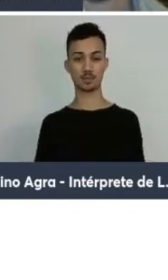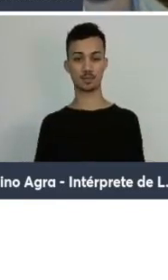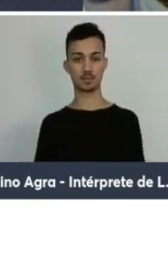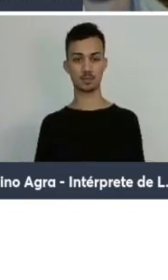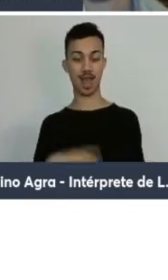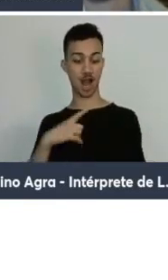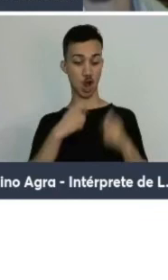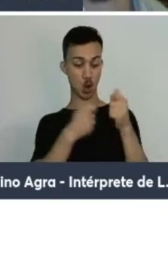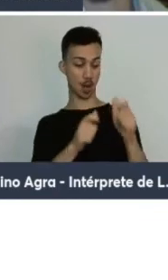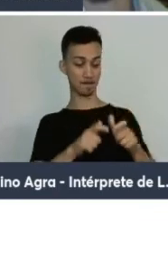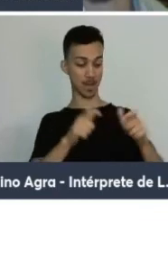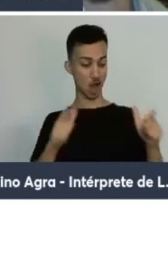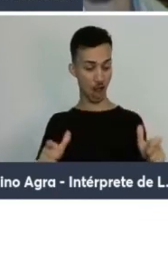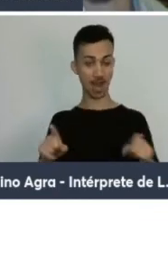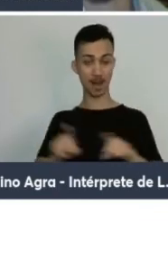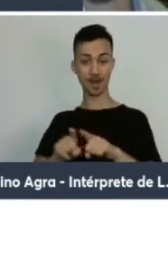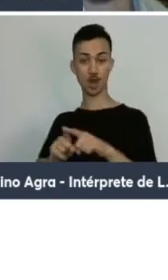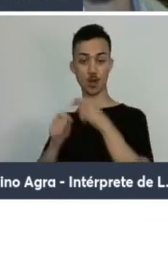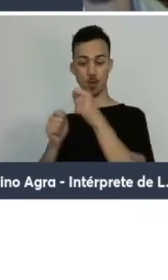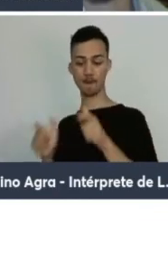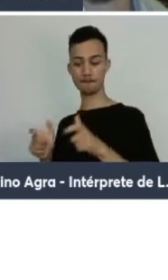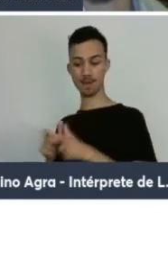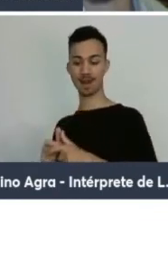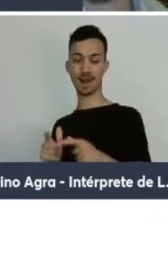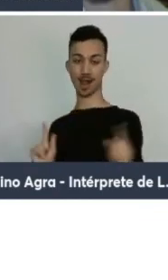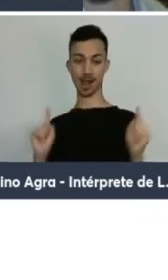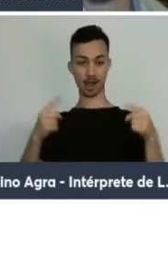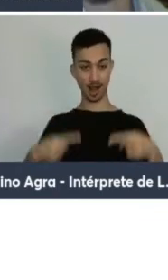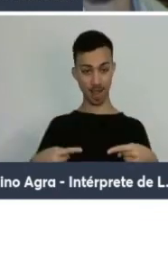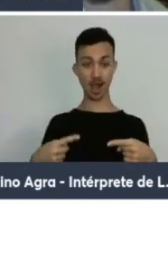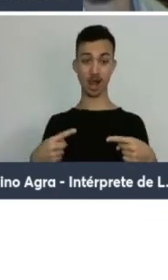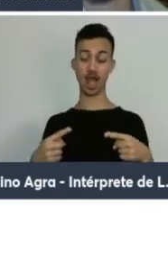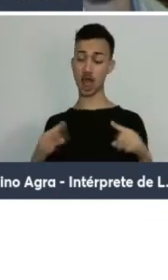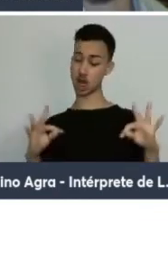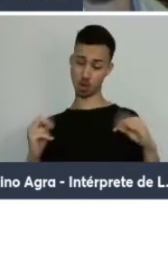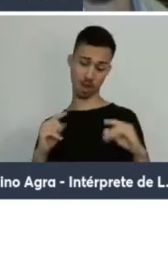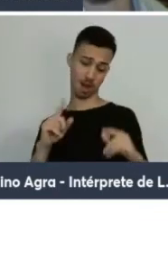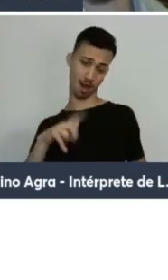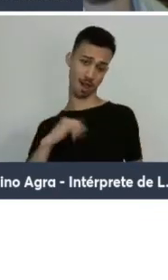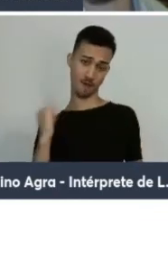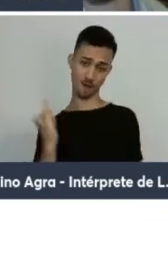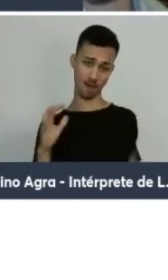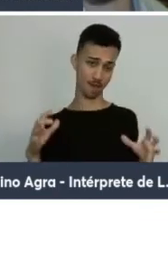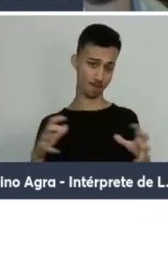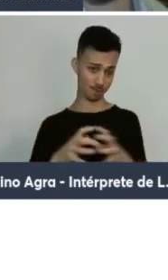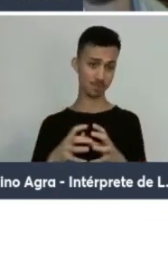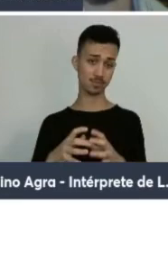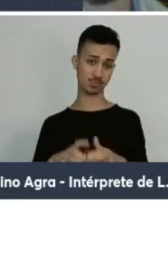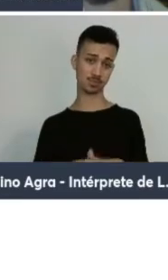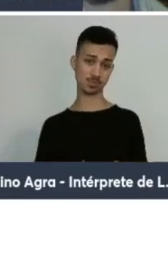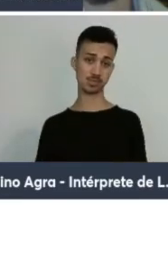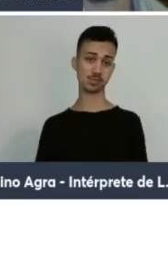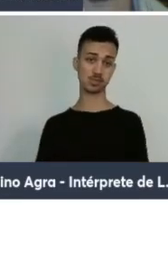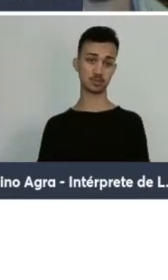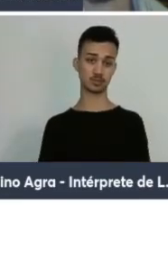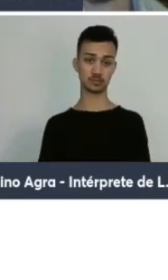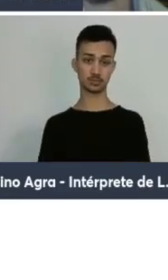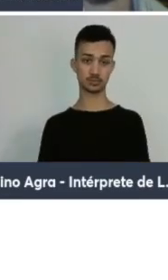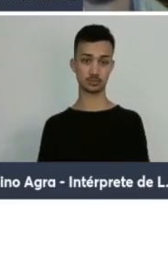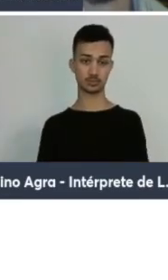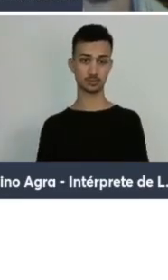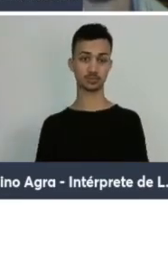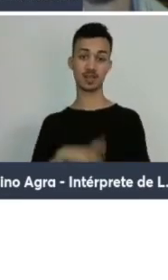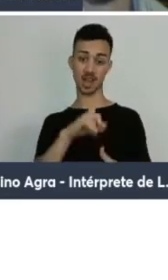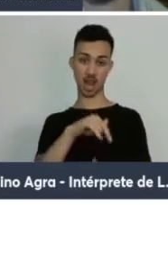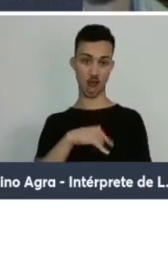menor. Né, então as lutas eram importantes, mas a questão negra, mulher e homossexual era a luta menor,